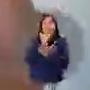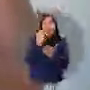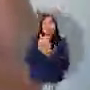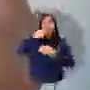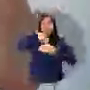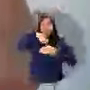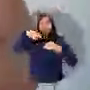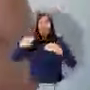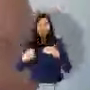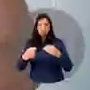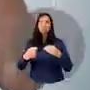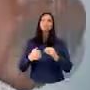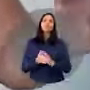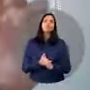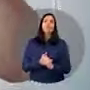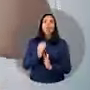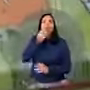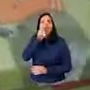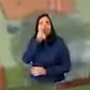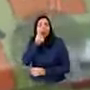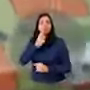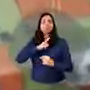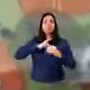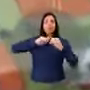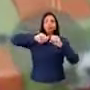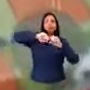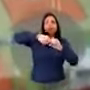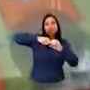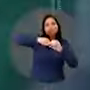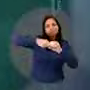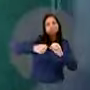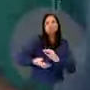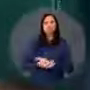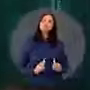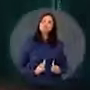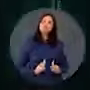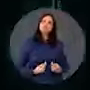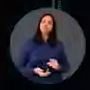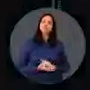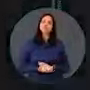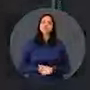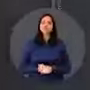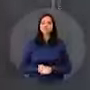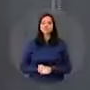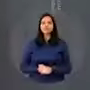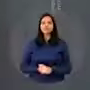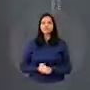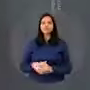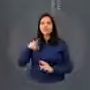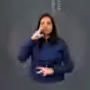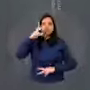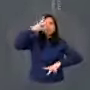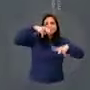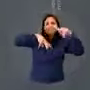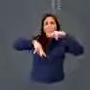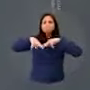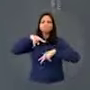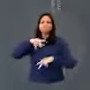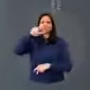estojo, né? Vai do lápis ao pequeno apontador. De peito aberto, enfrentou